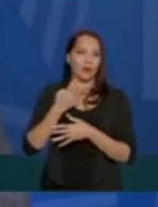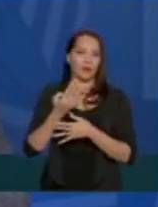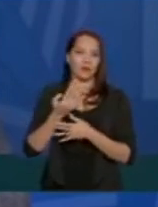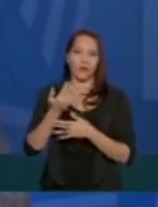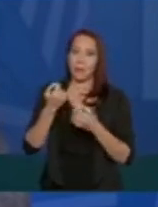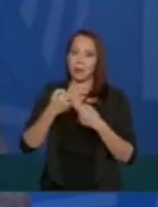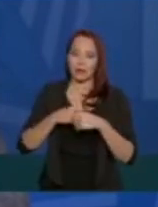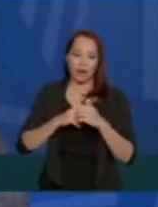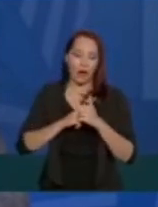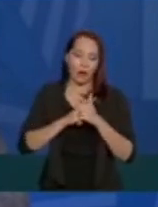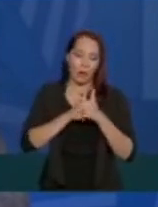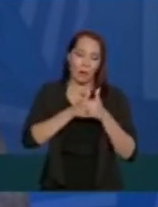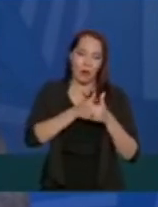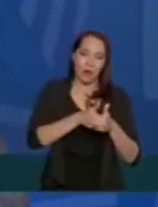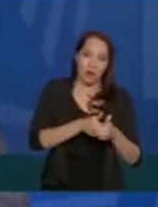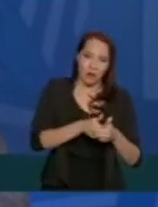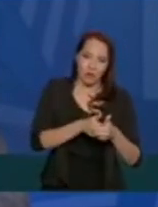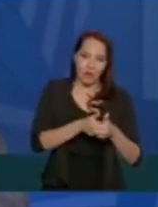acompanhar